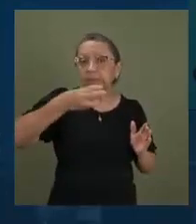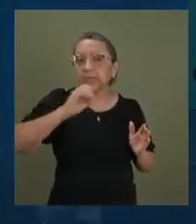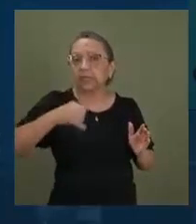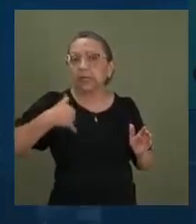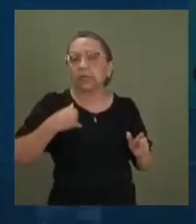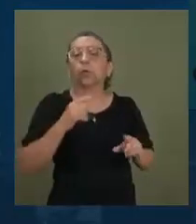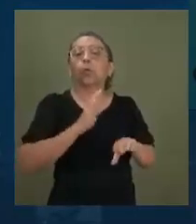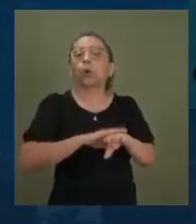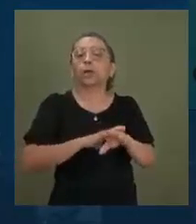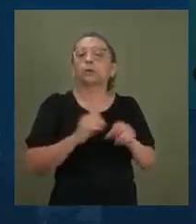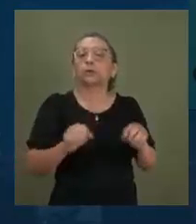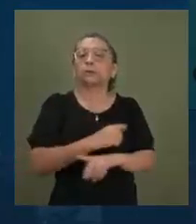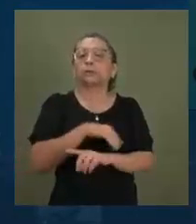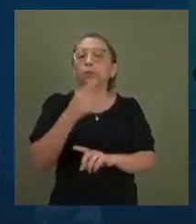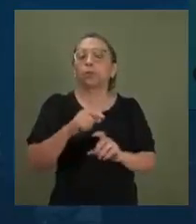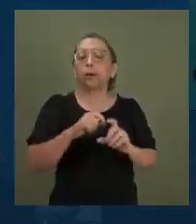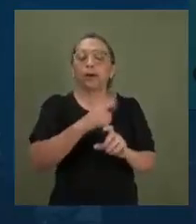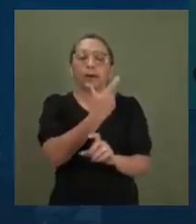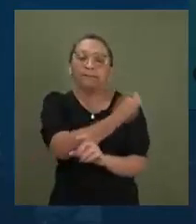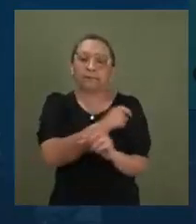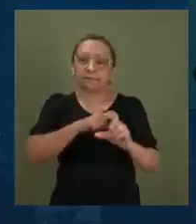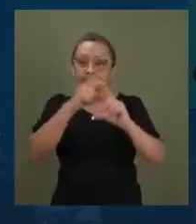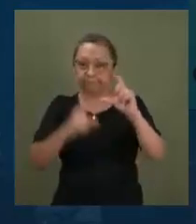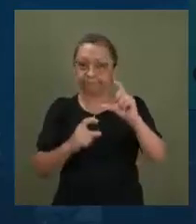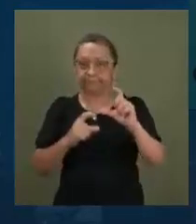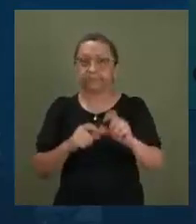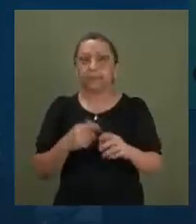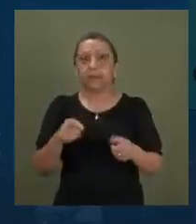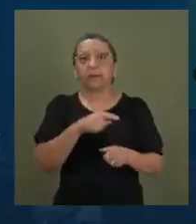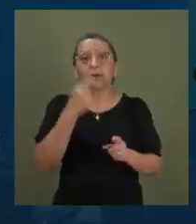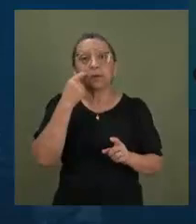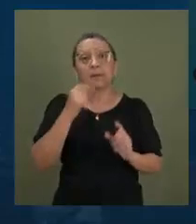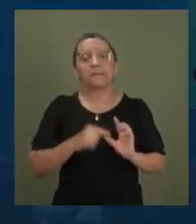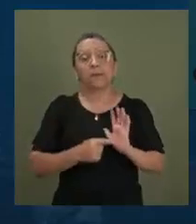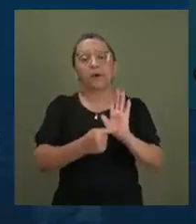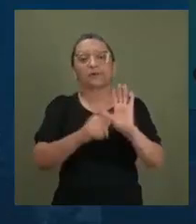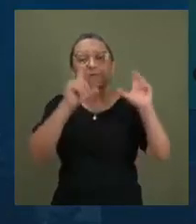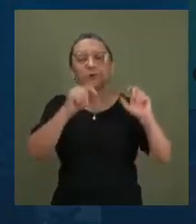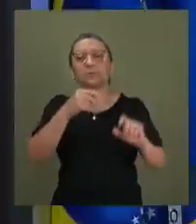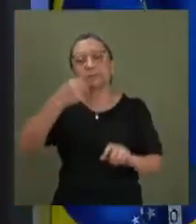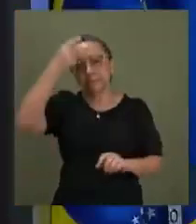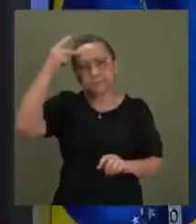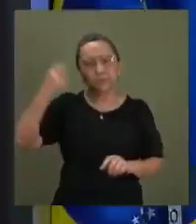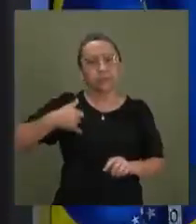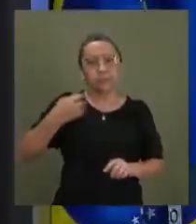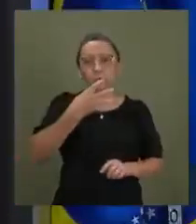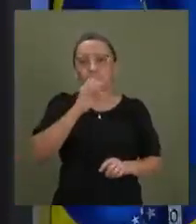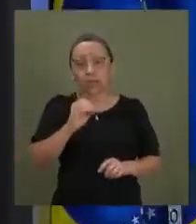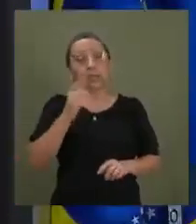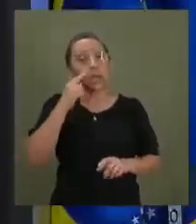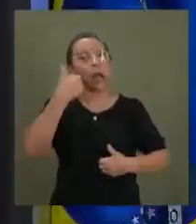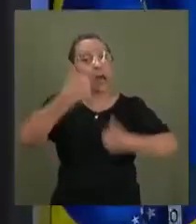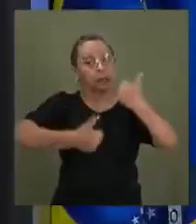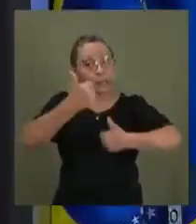Pfizer. Mostra aqui também lesões no endotélio. Aqui é uma paciente de 40 anos de idade, maratonista, depois de uma Pfizer, ela não